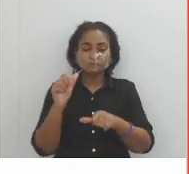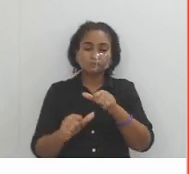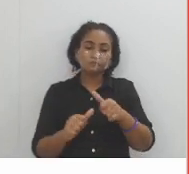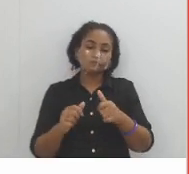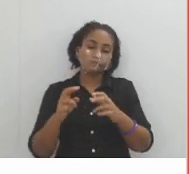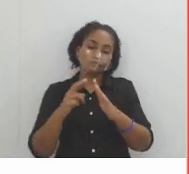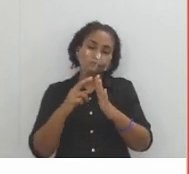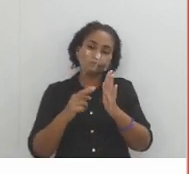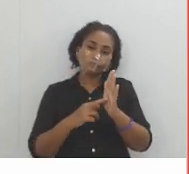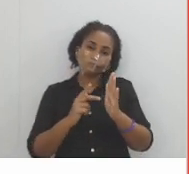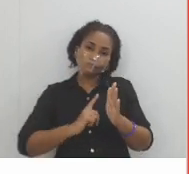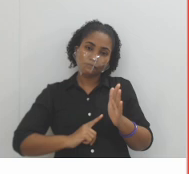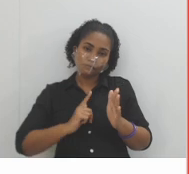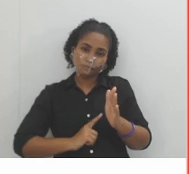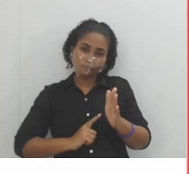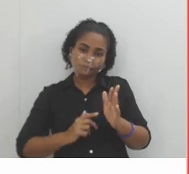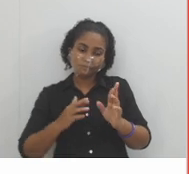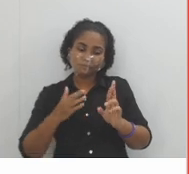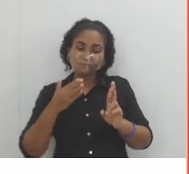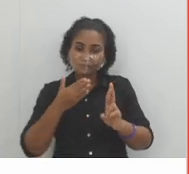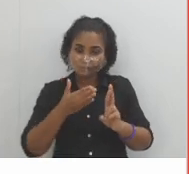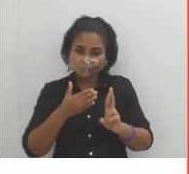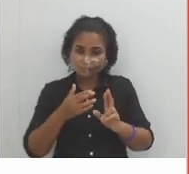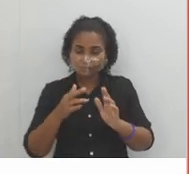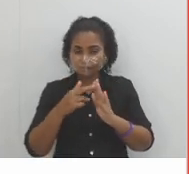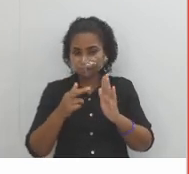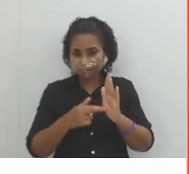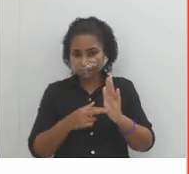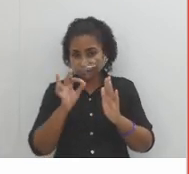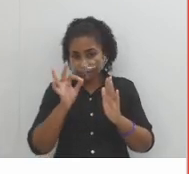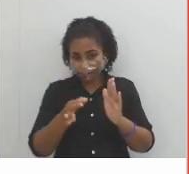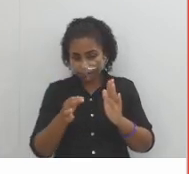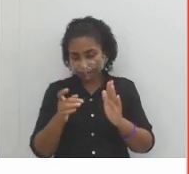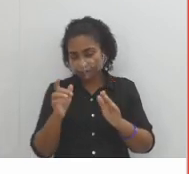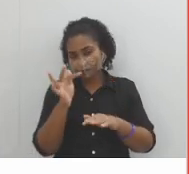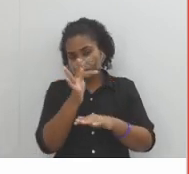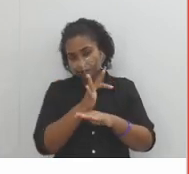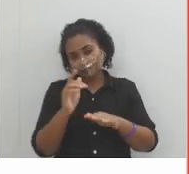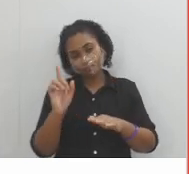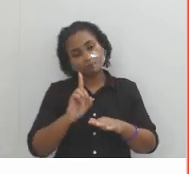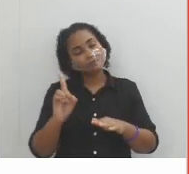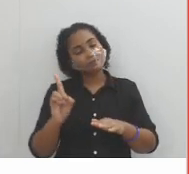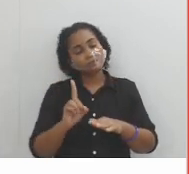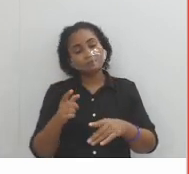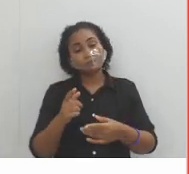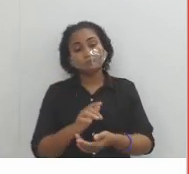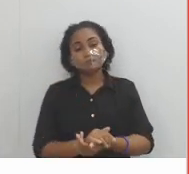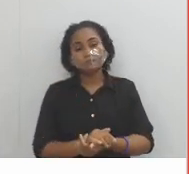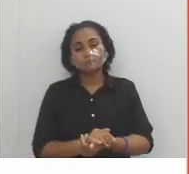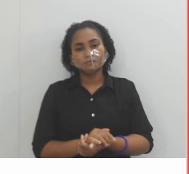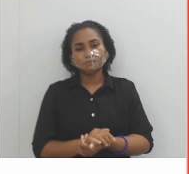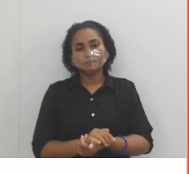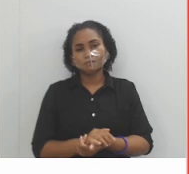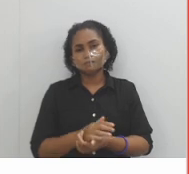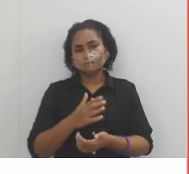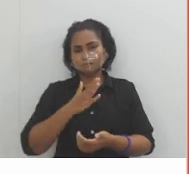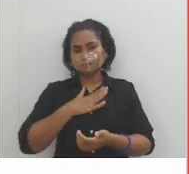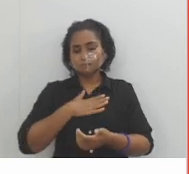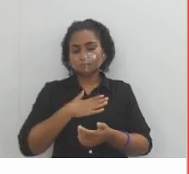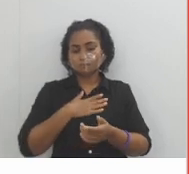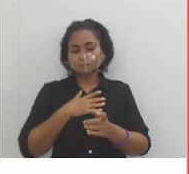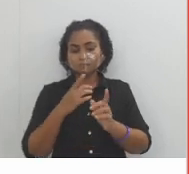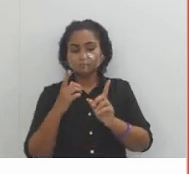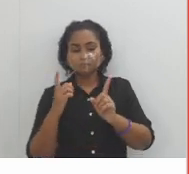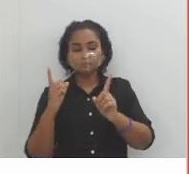A regência não foi atendida dentro do padrão culto. Tá? O meme diz assim: eu